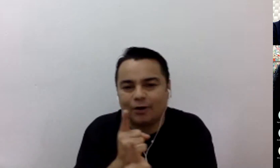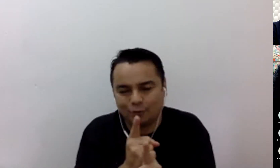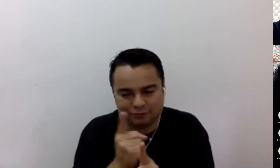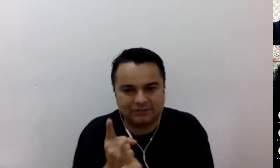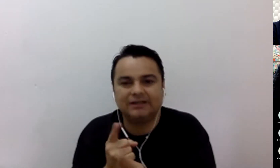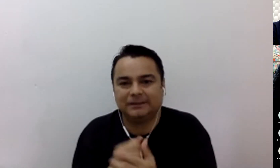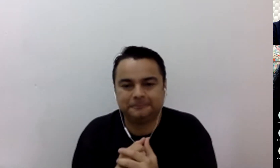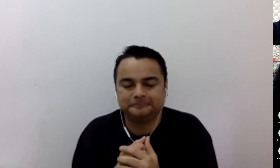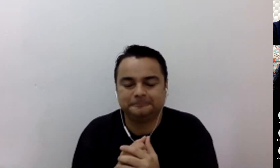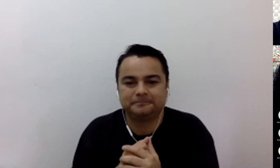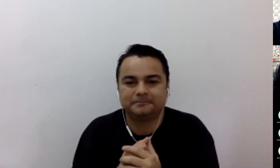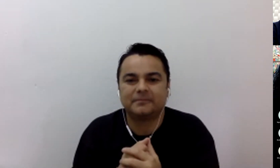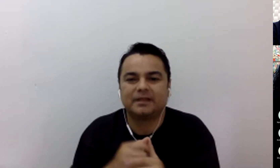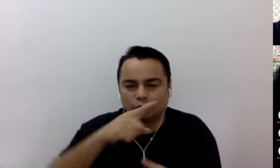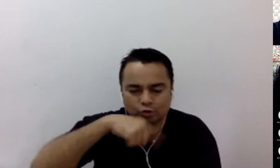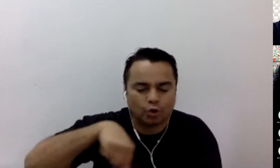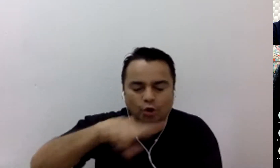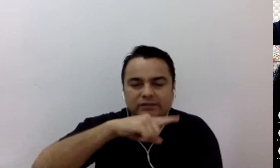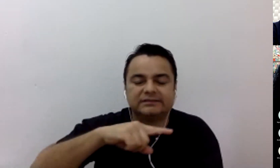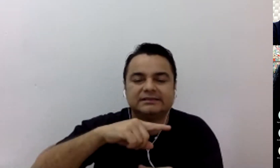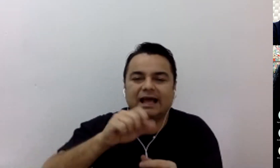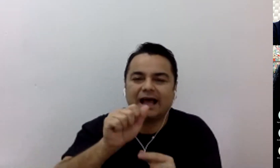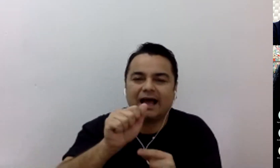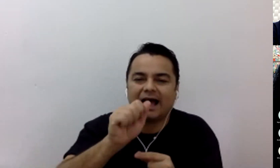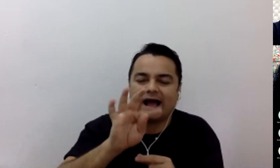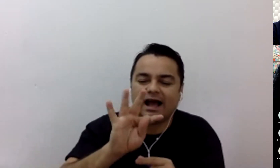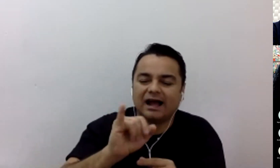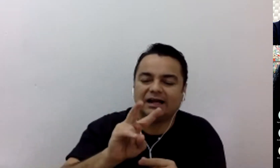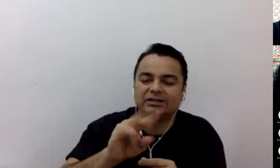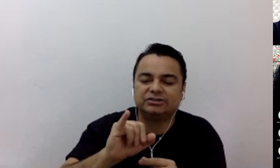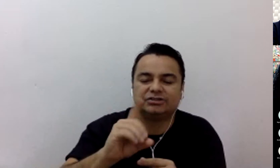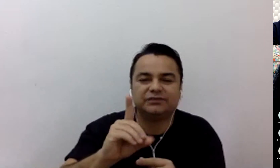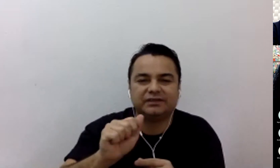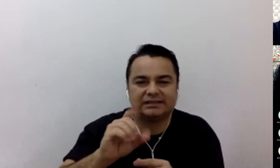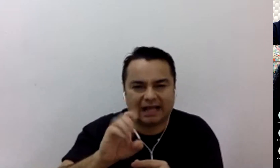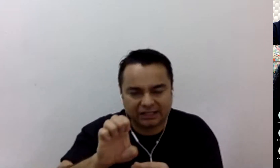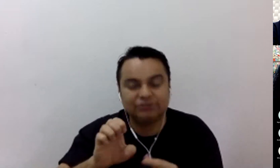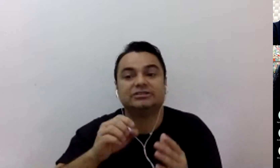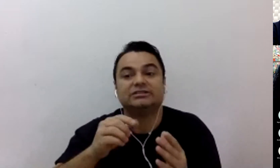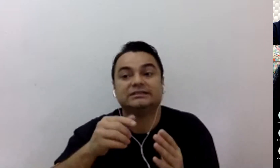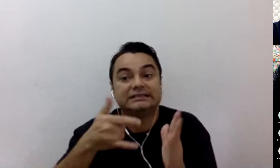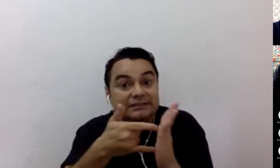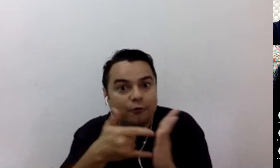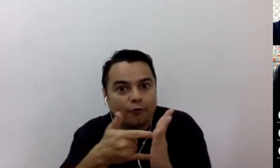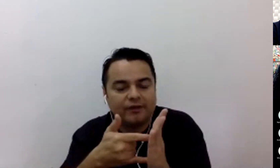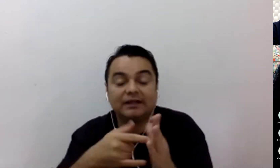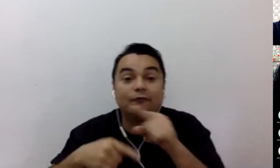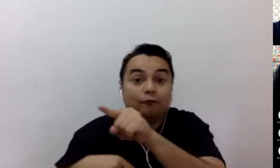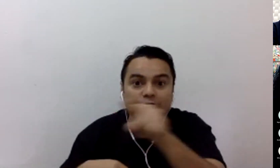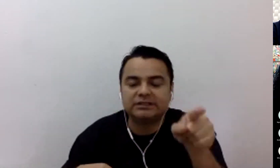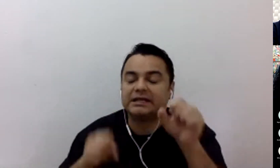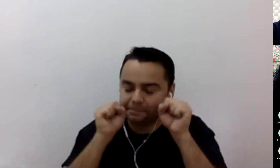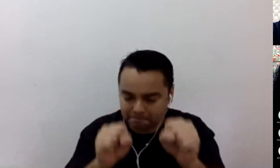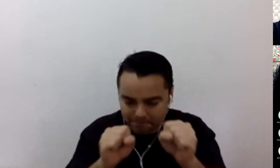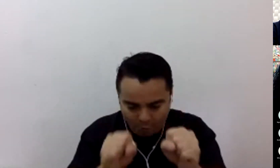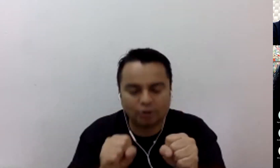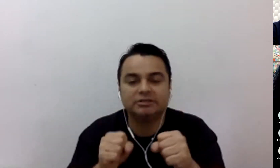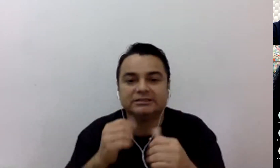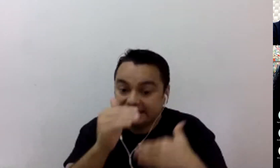aquela competência ou aquela atividade que nós temos aqui desenvolvidas, para que vocês possam cada vez mais